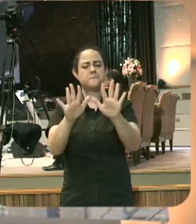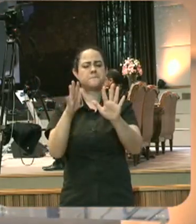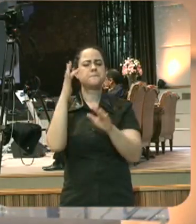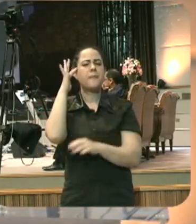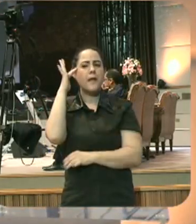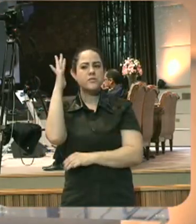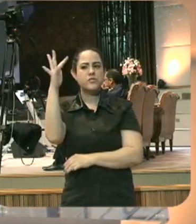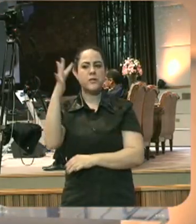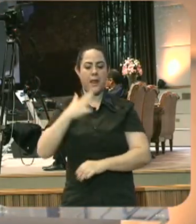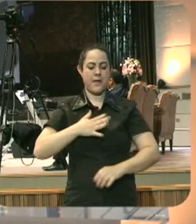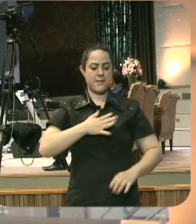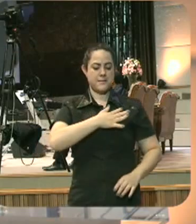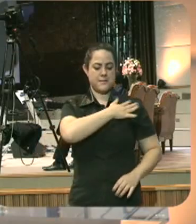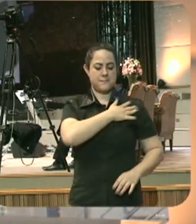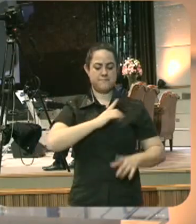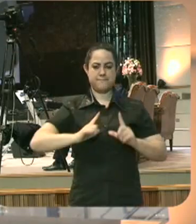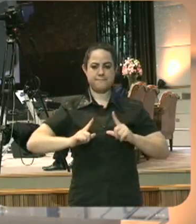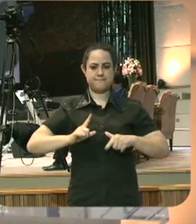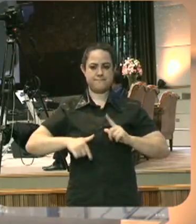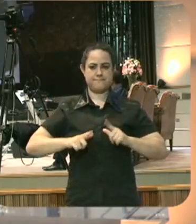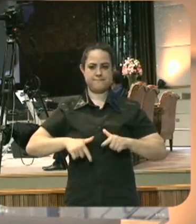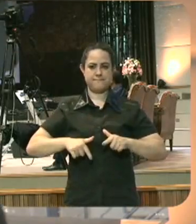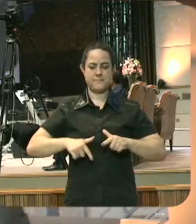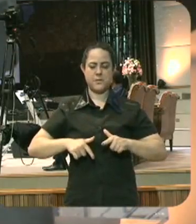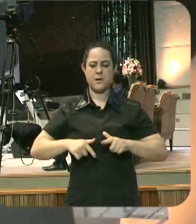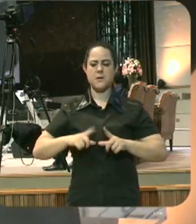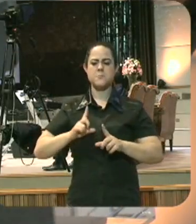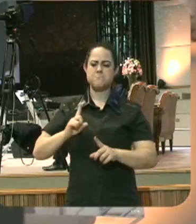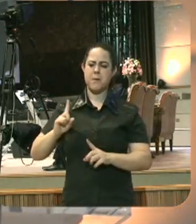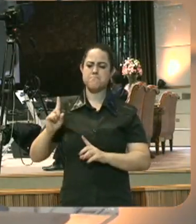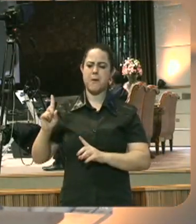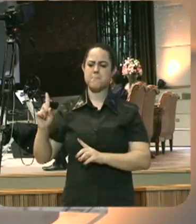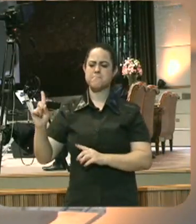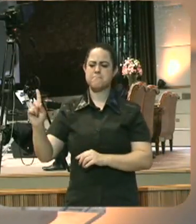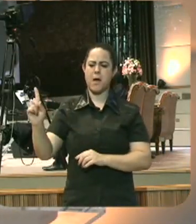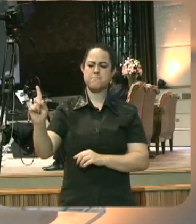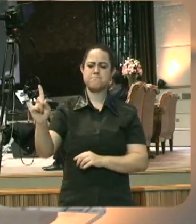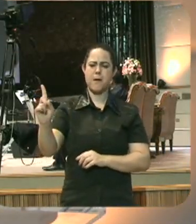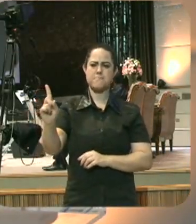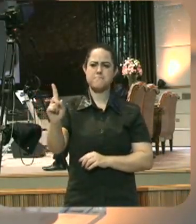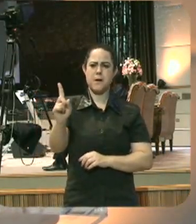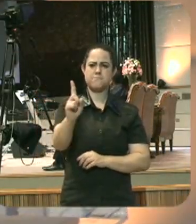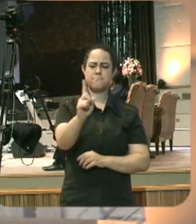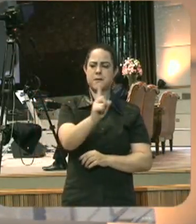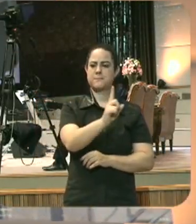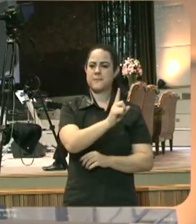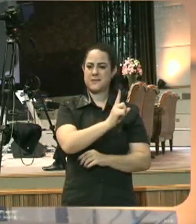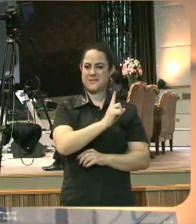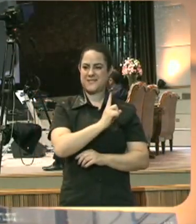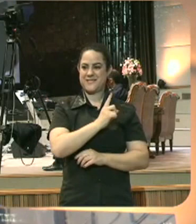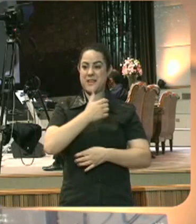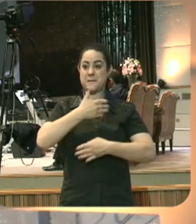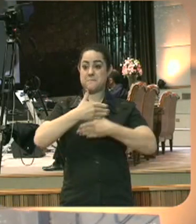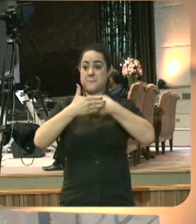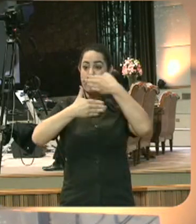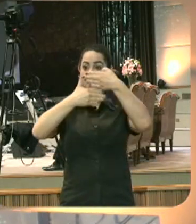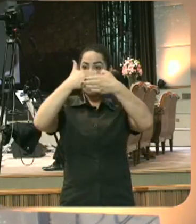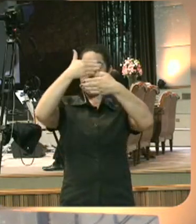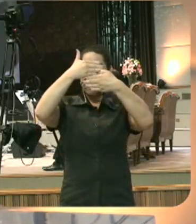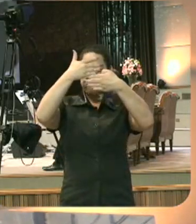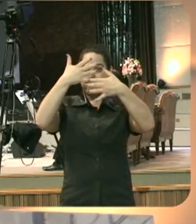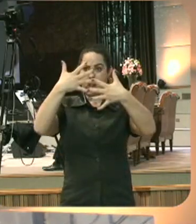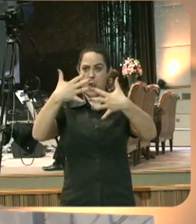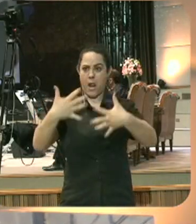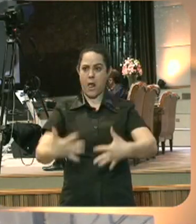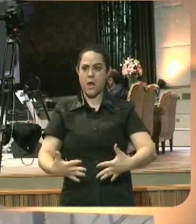imagina o exército de Israel circundando toda a muralha, e a muralha cai diante dos